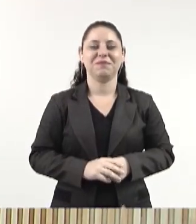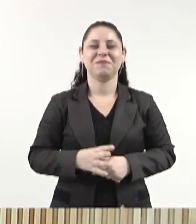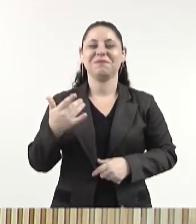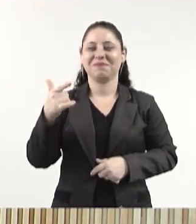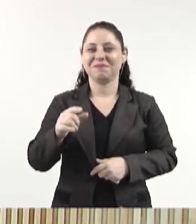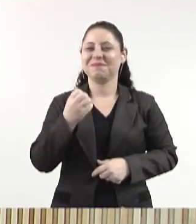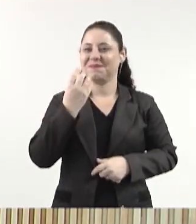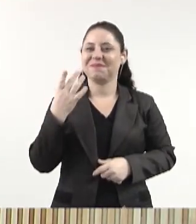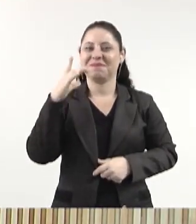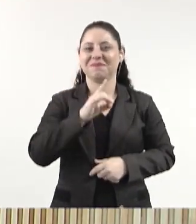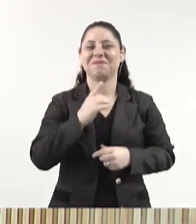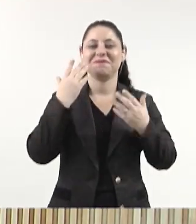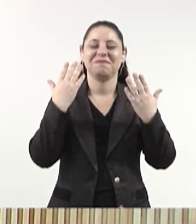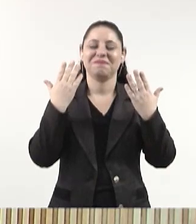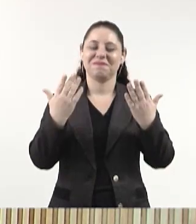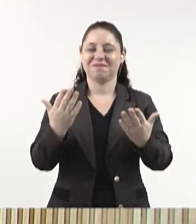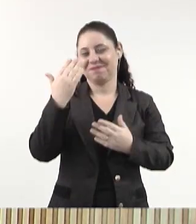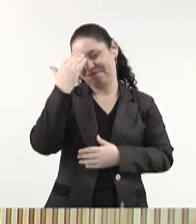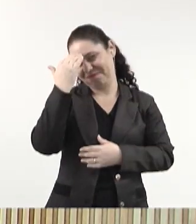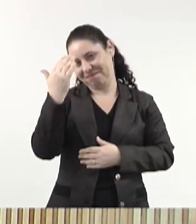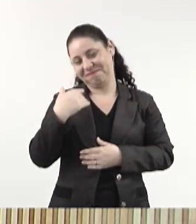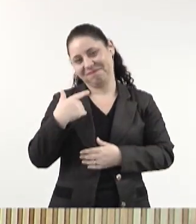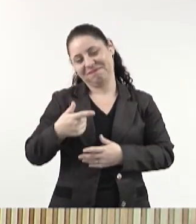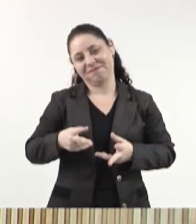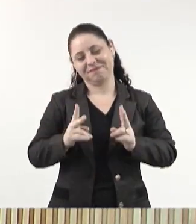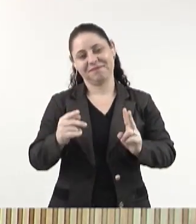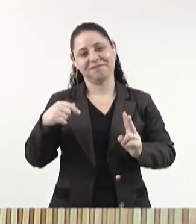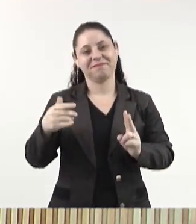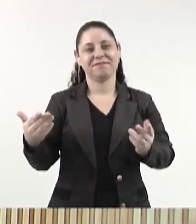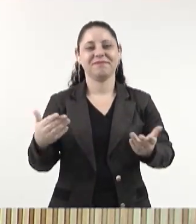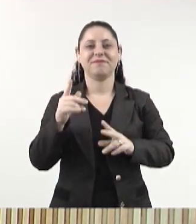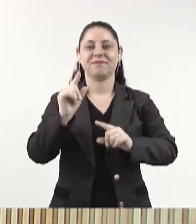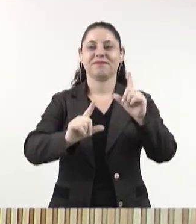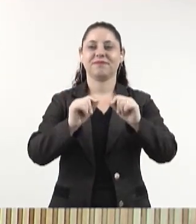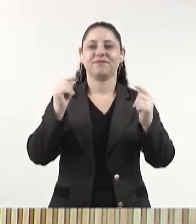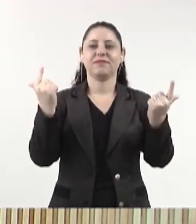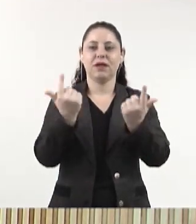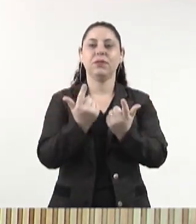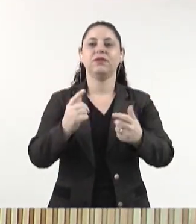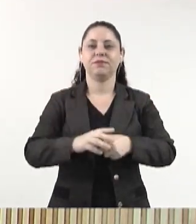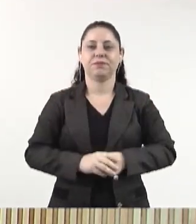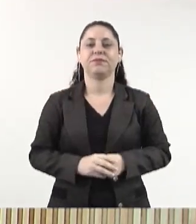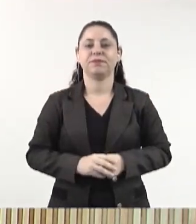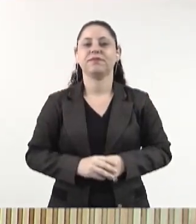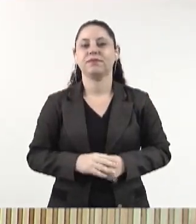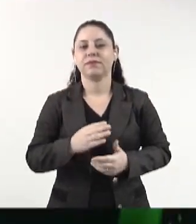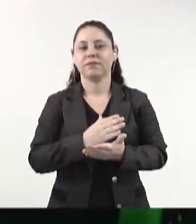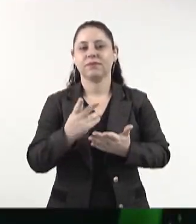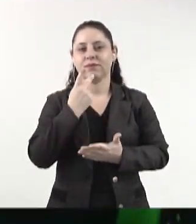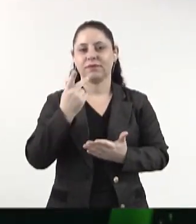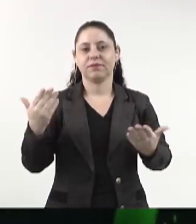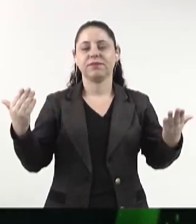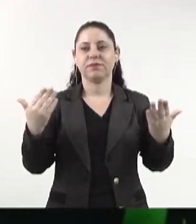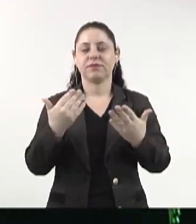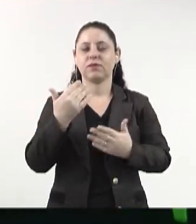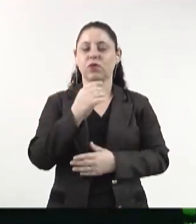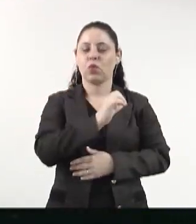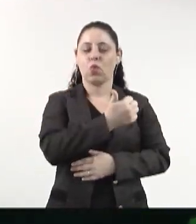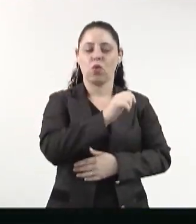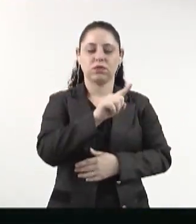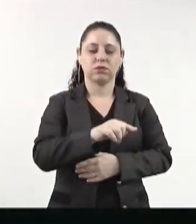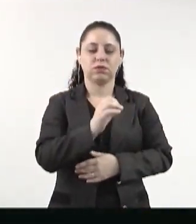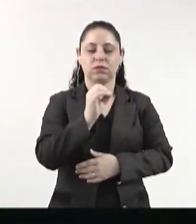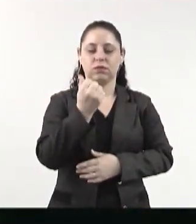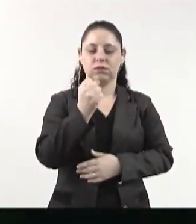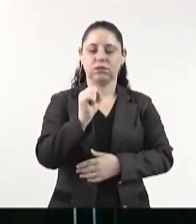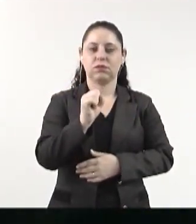Mais uma vez, muito bom dia para você e obrigado por continuar aqui com a gente na TV Alemes. E a gente começa falando agora, 11h08, sobre